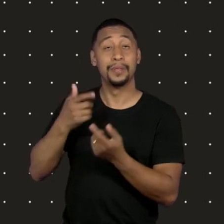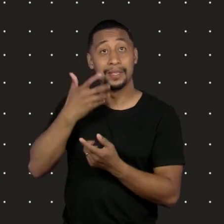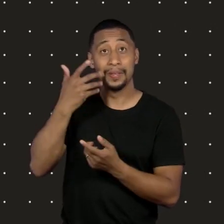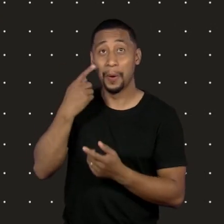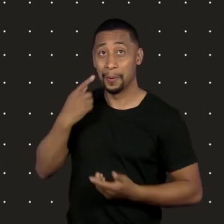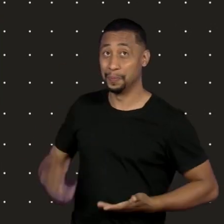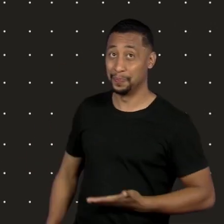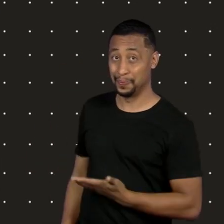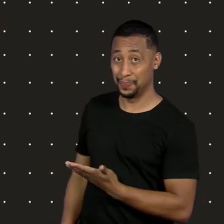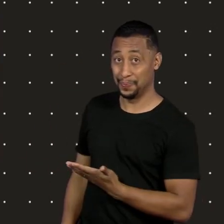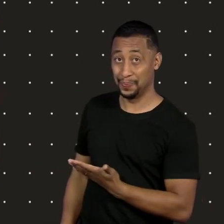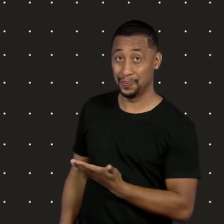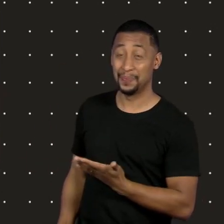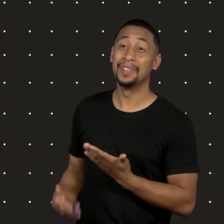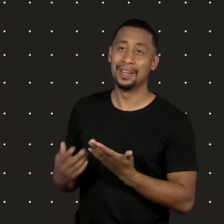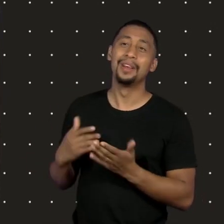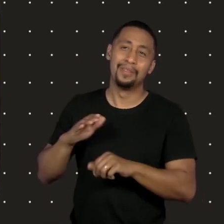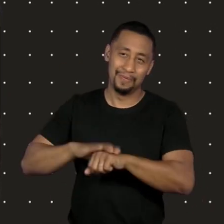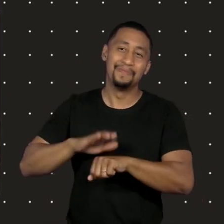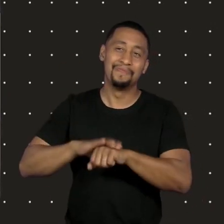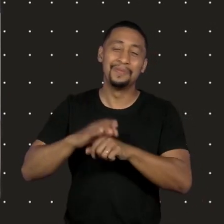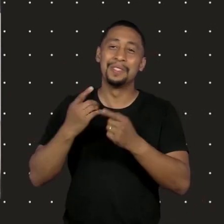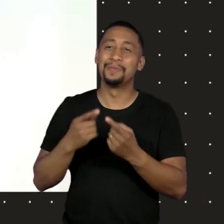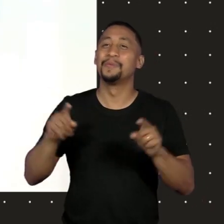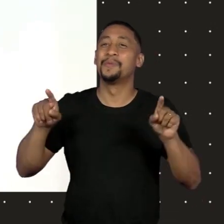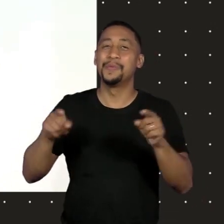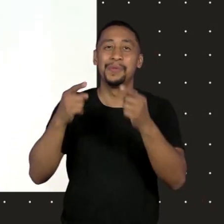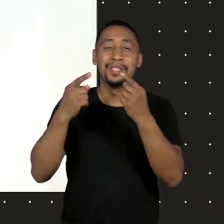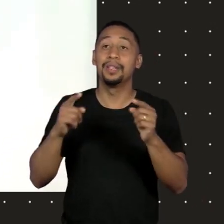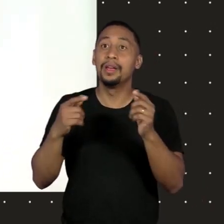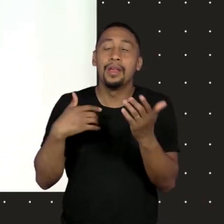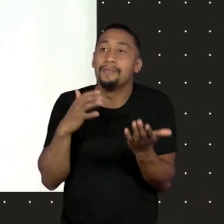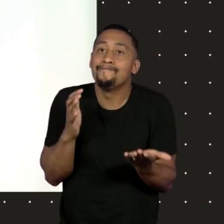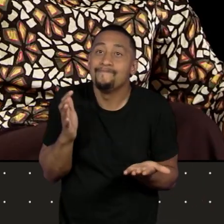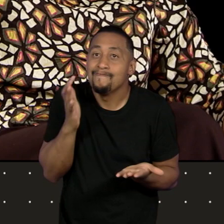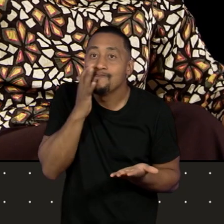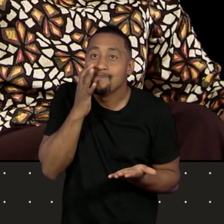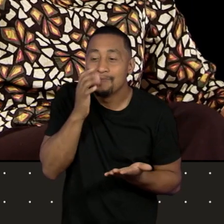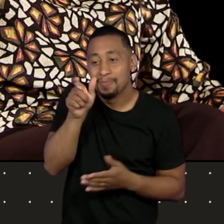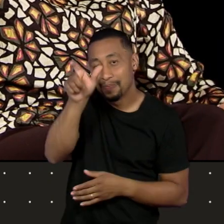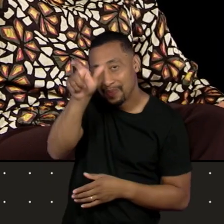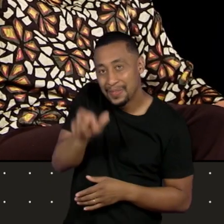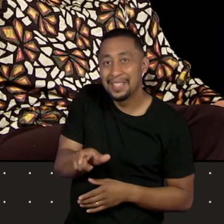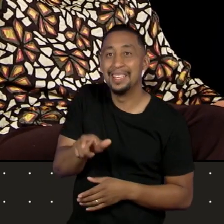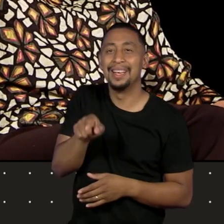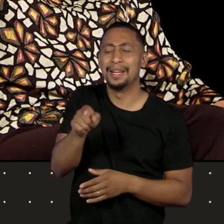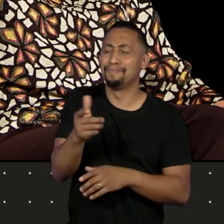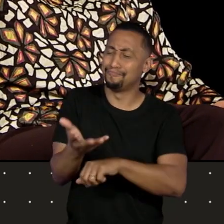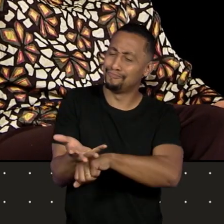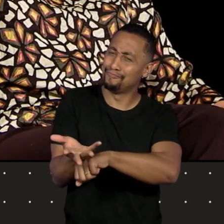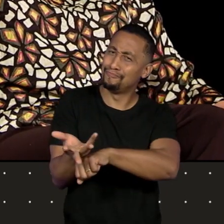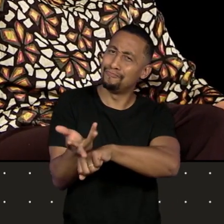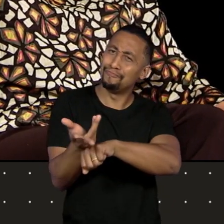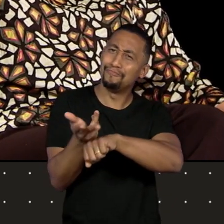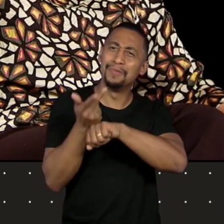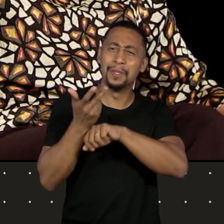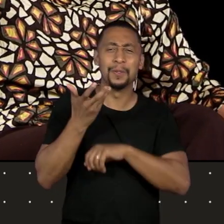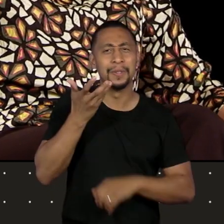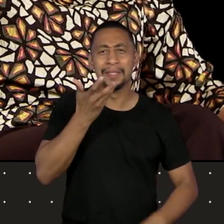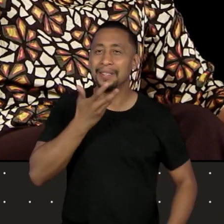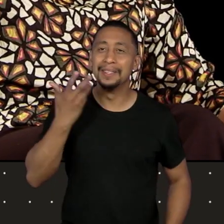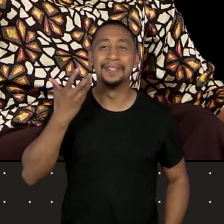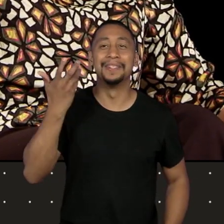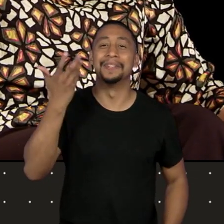Cledir. E eu fiquei muito impressionado quando eu conheci a Geninha pelo talento que ela tinha como cantora e